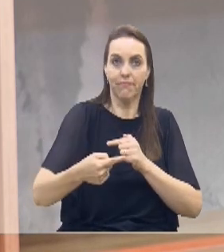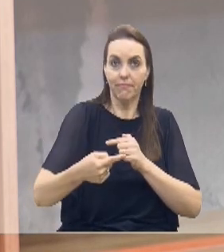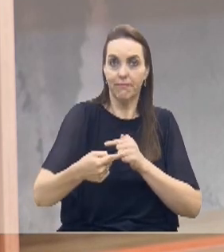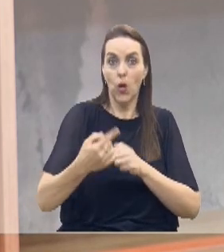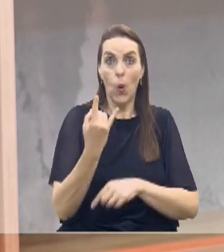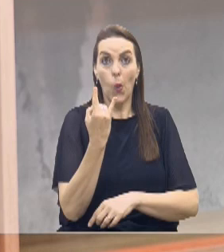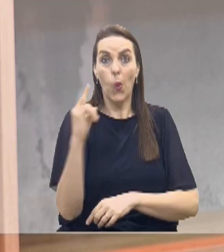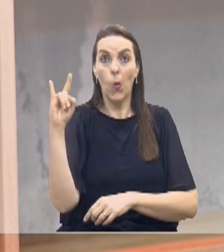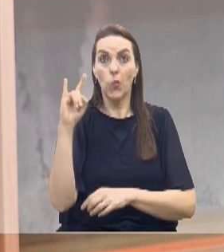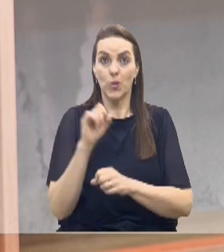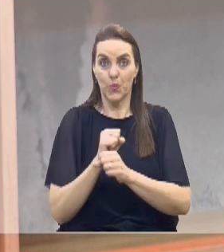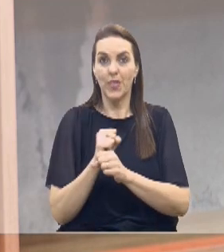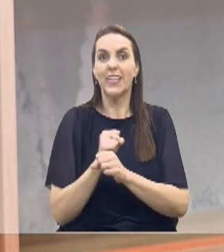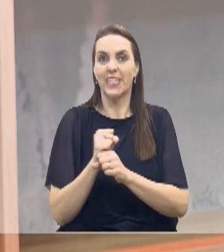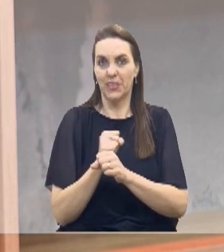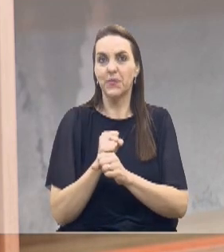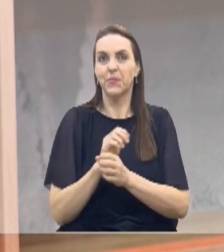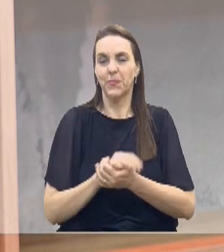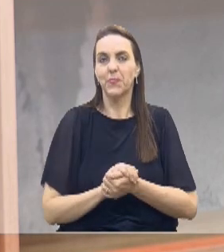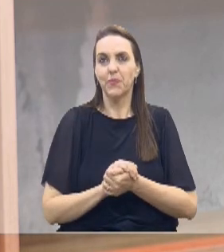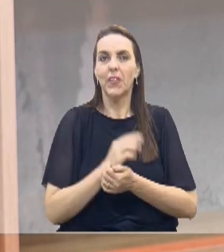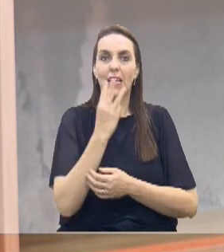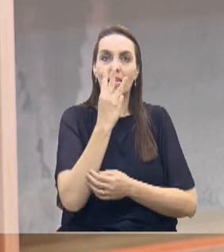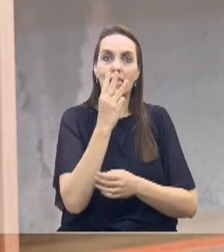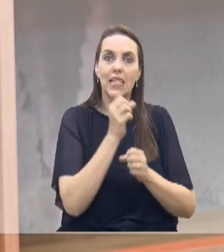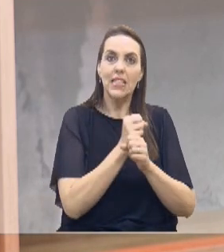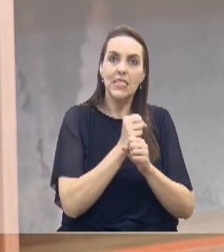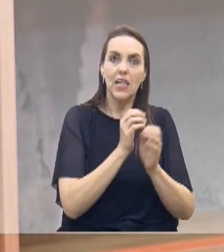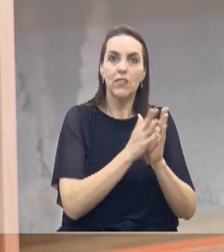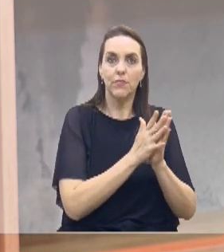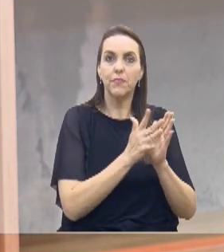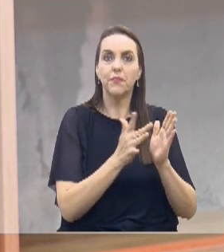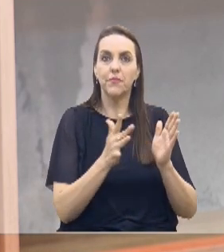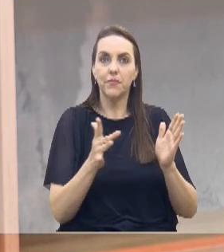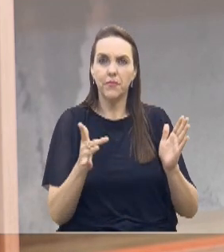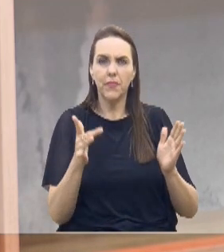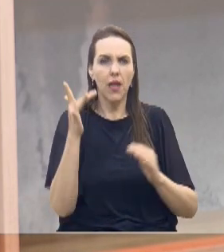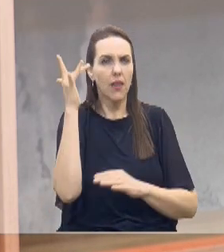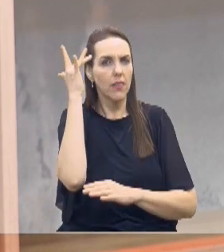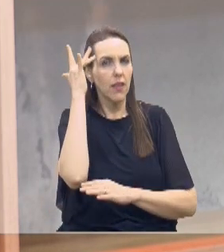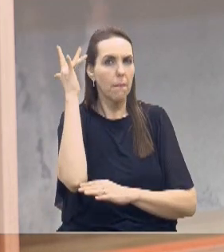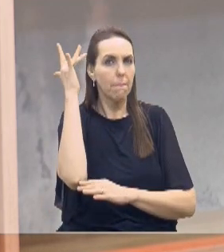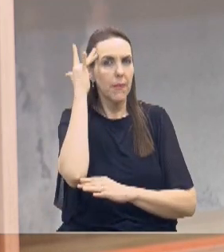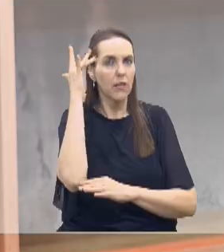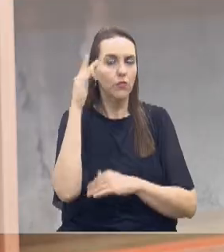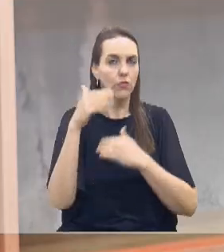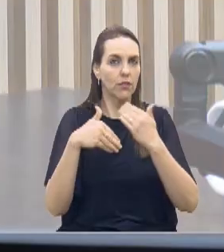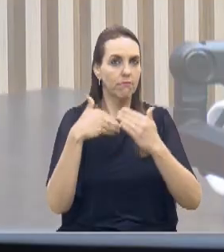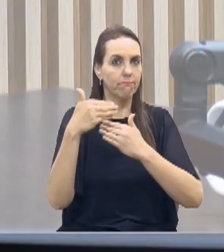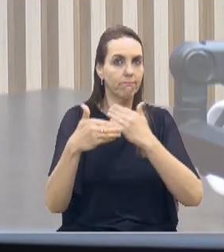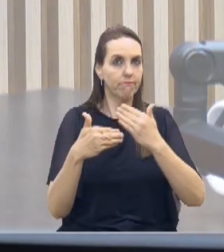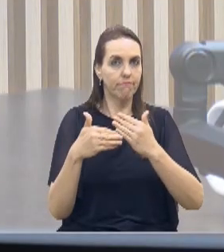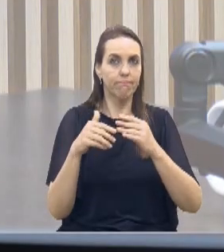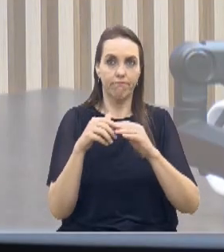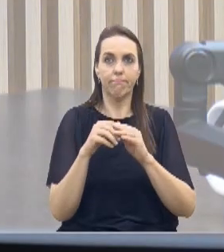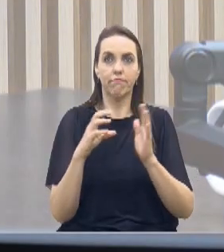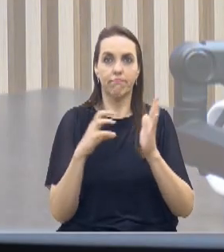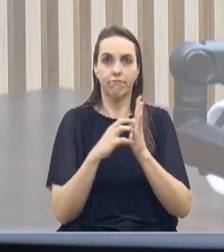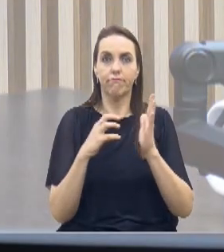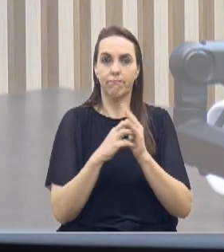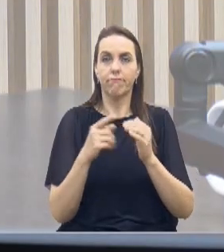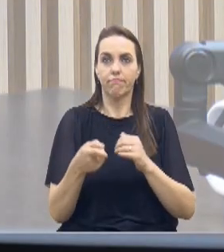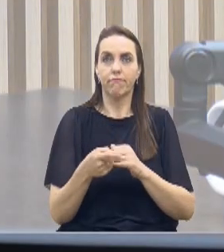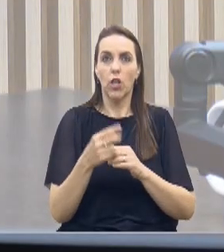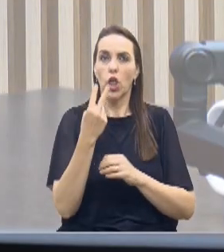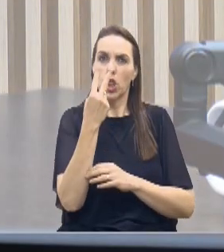para o último ano e teve, digamos assim, 3 anos de amadurecimento como parlamentar da casa. E 2 deles na mesa diretora,